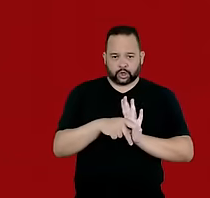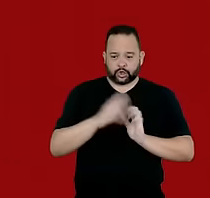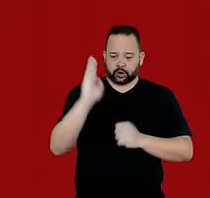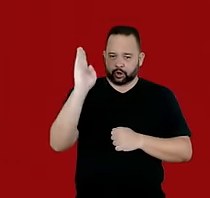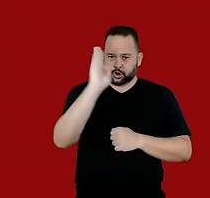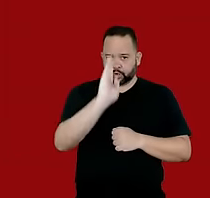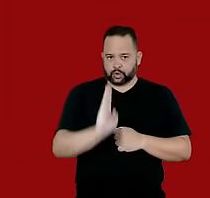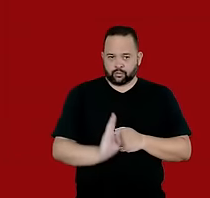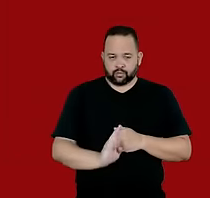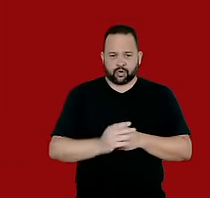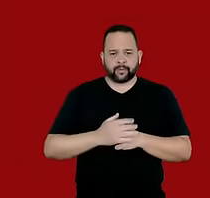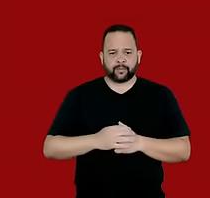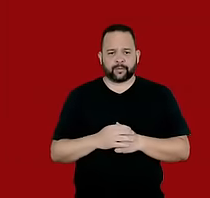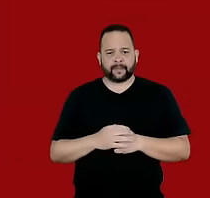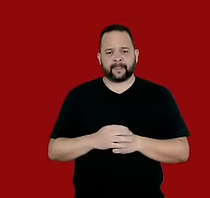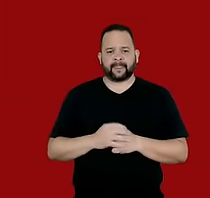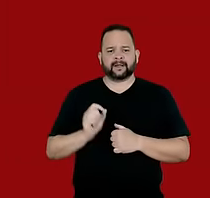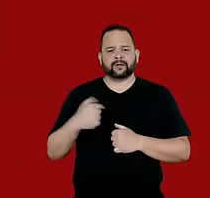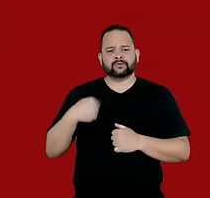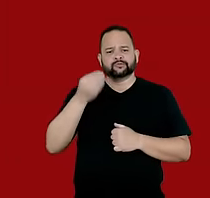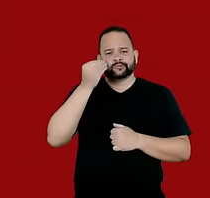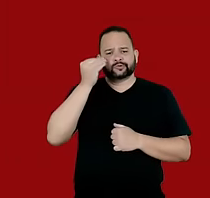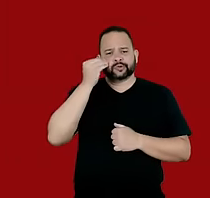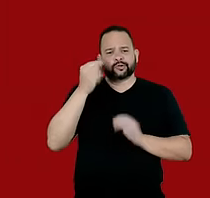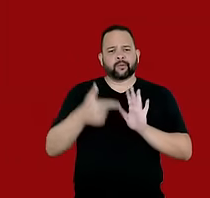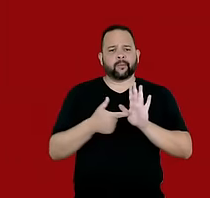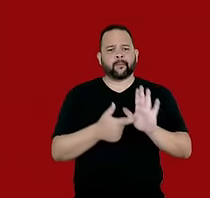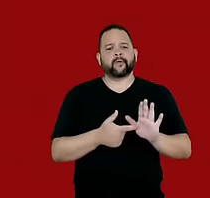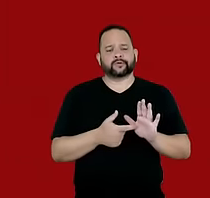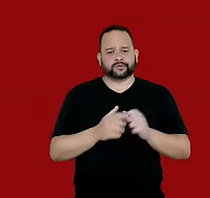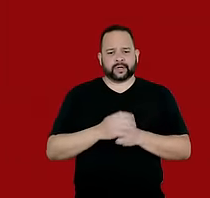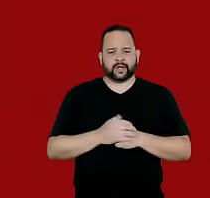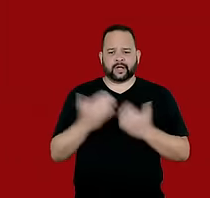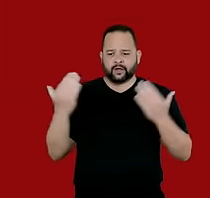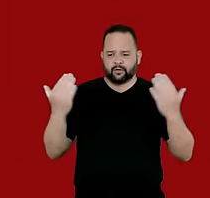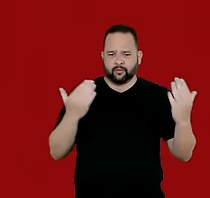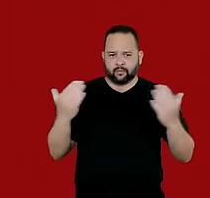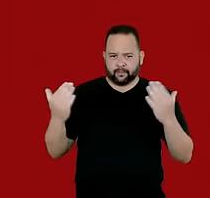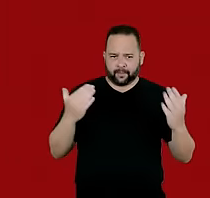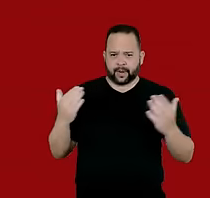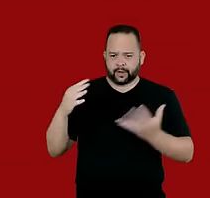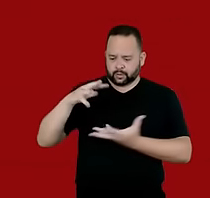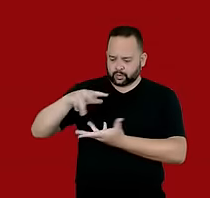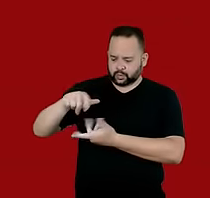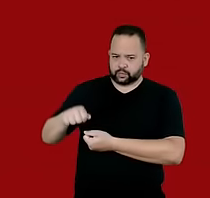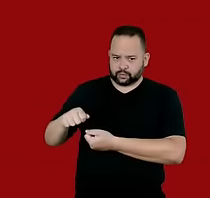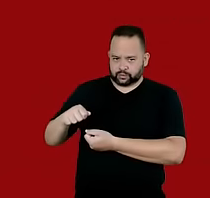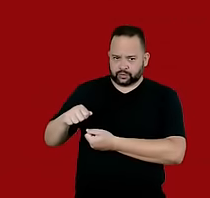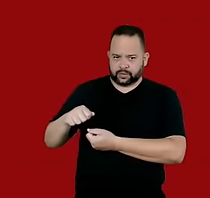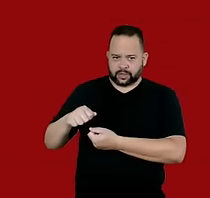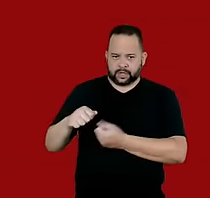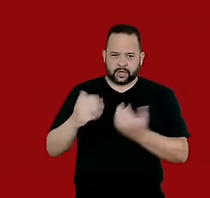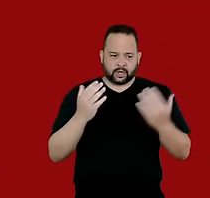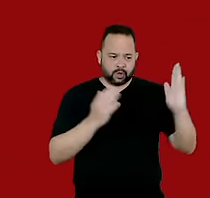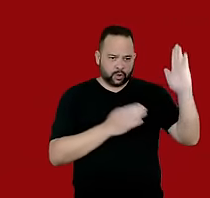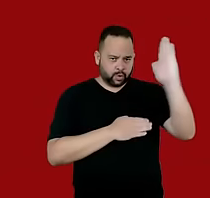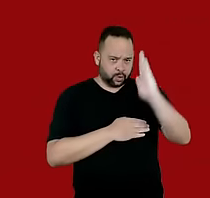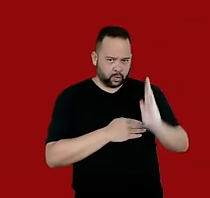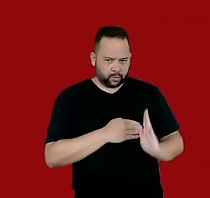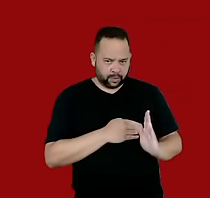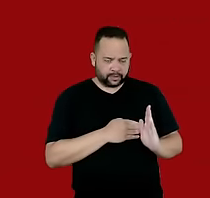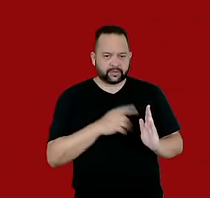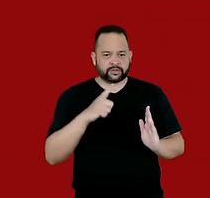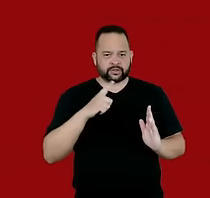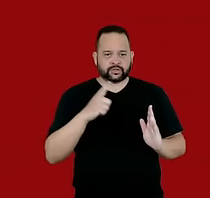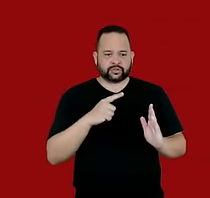o que que que que eu tentei pintar aqui um cenário Global você tem do lado alguns desafios para desinflação entendendo que tem